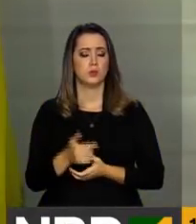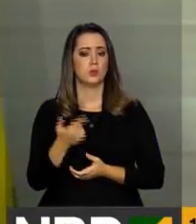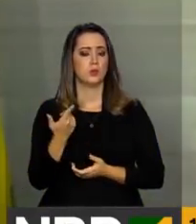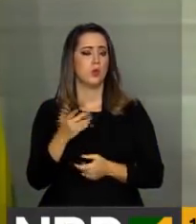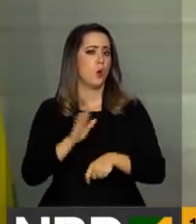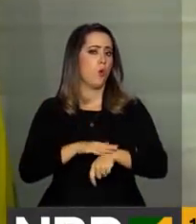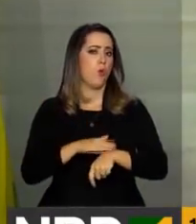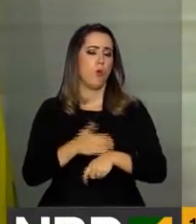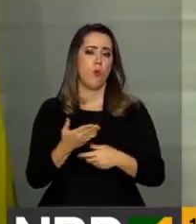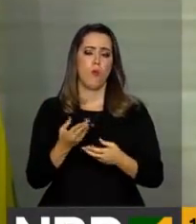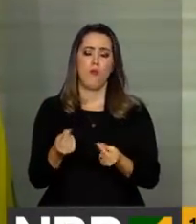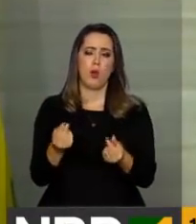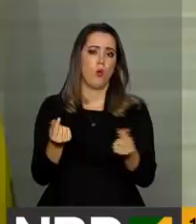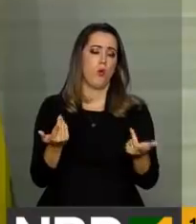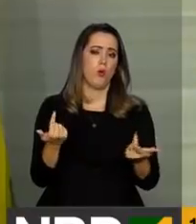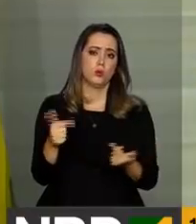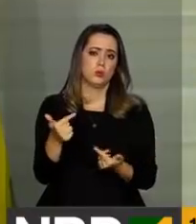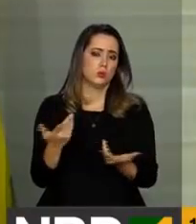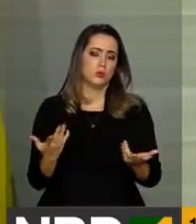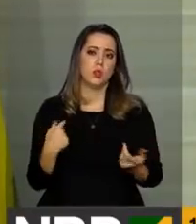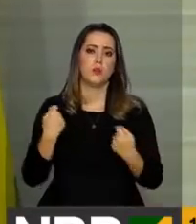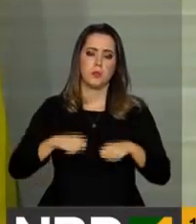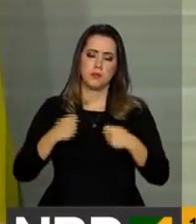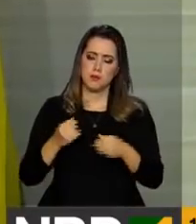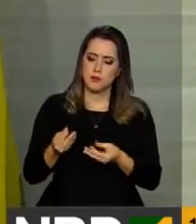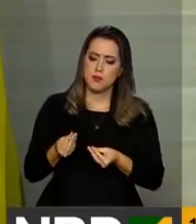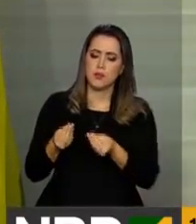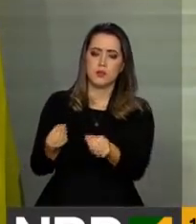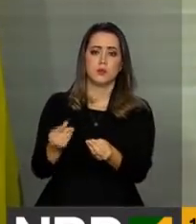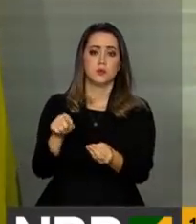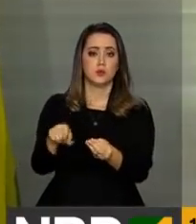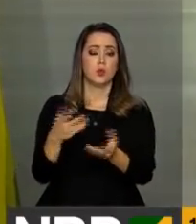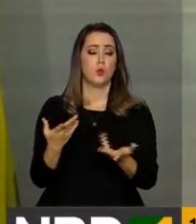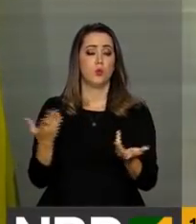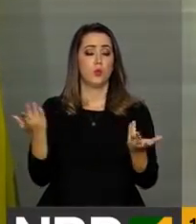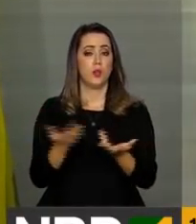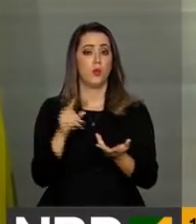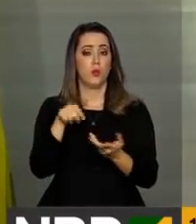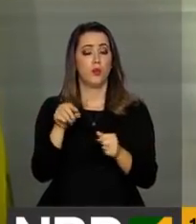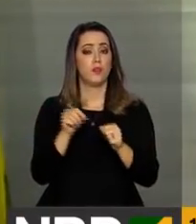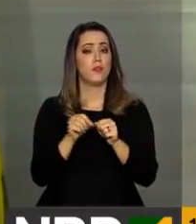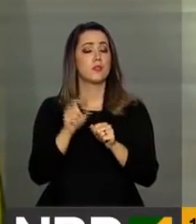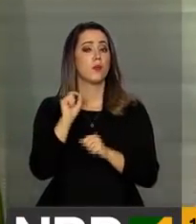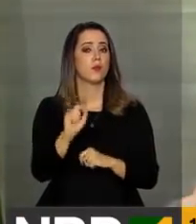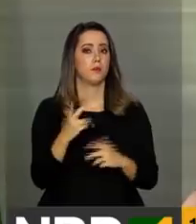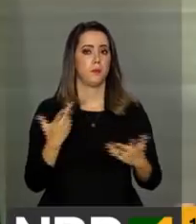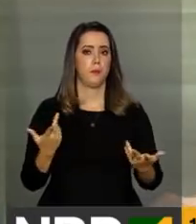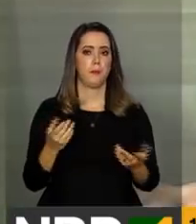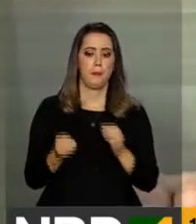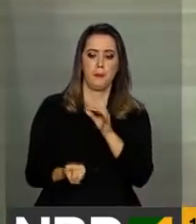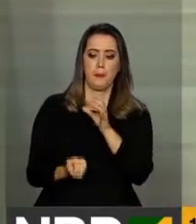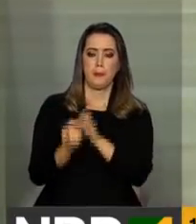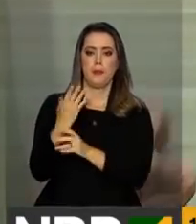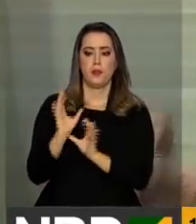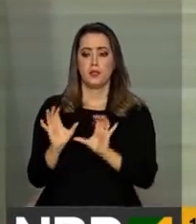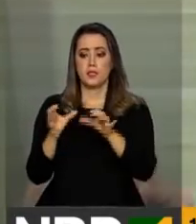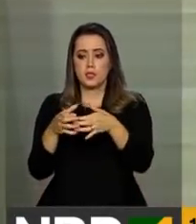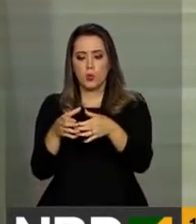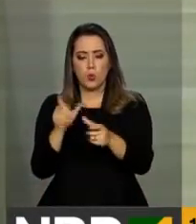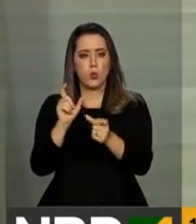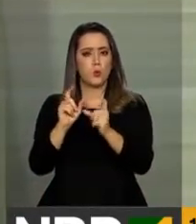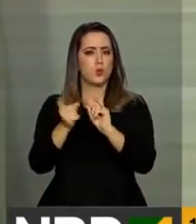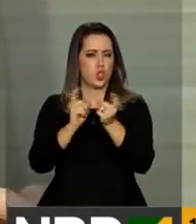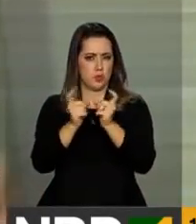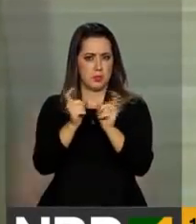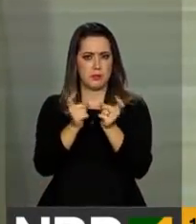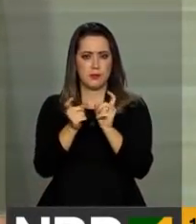Quanto seja necessário, nós vamos utilizar. O que a MP vai fazer é criar esse grupo de